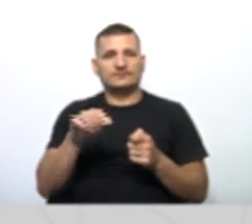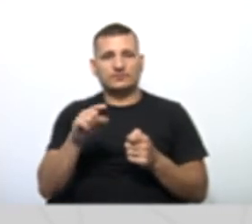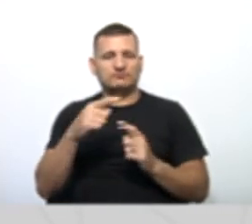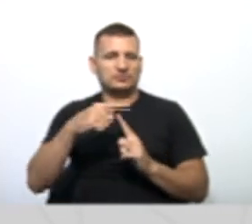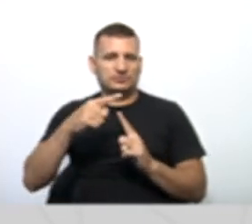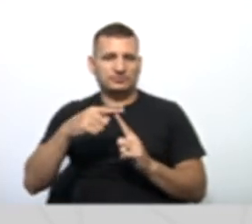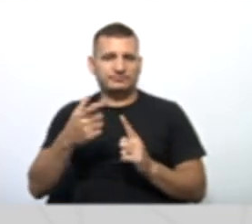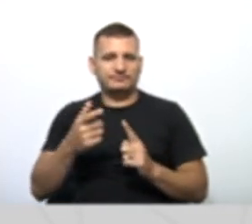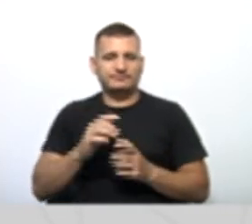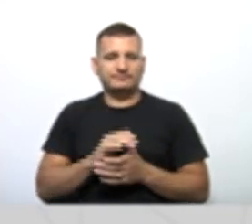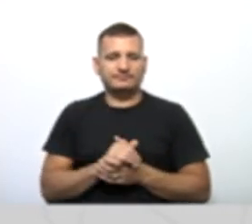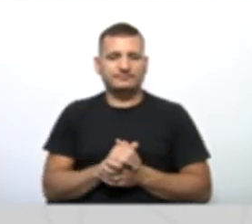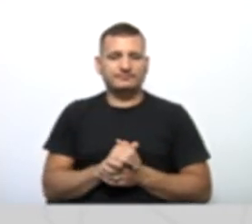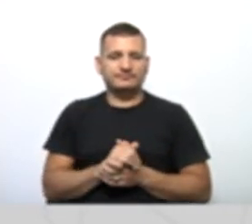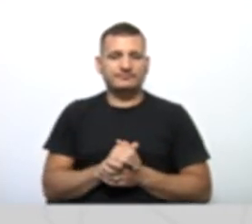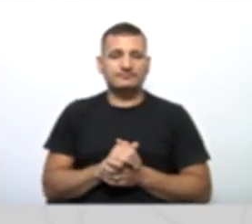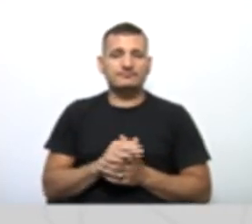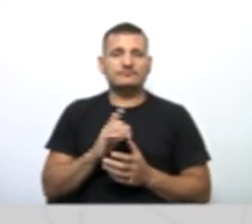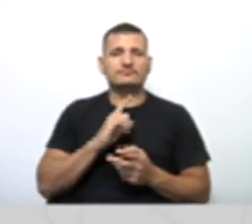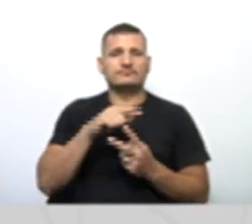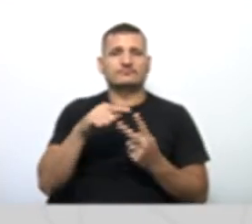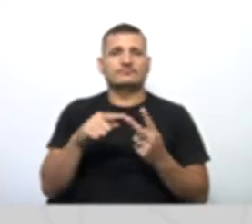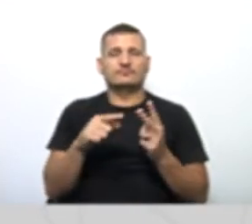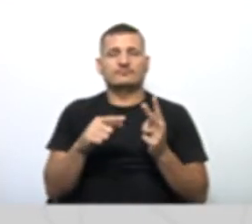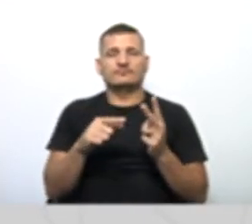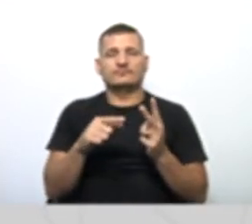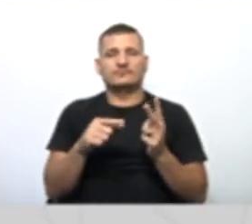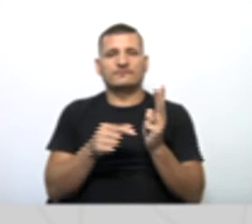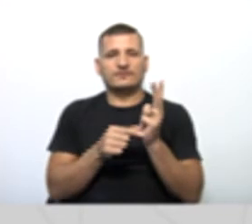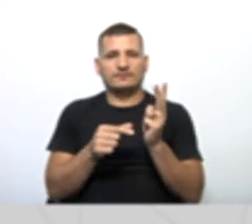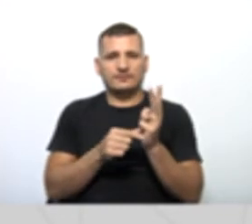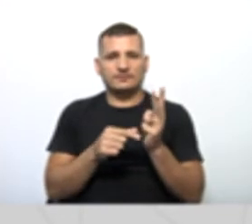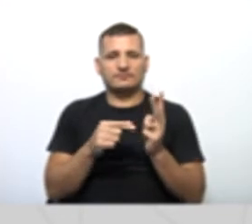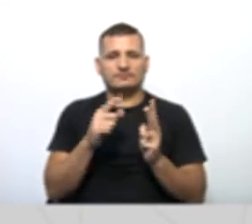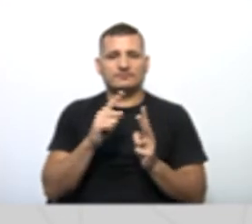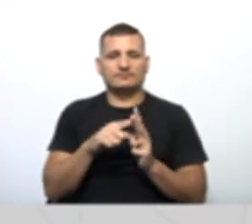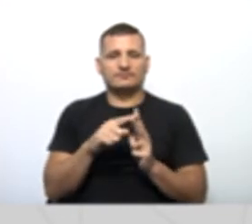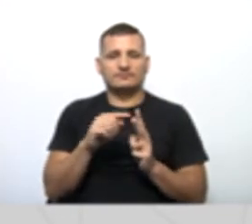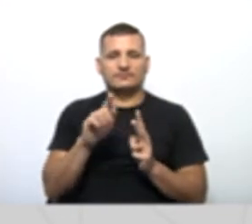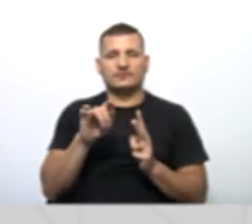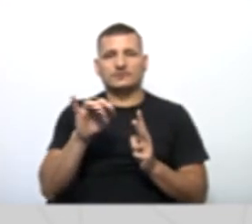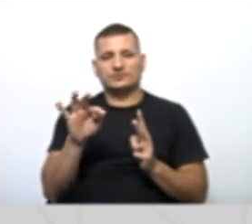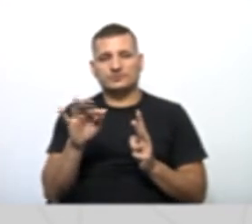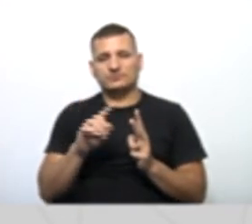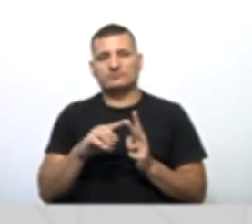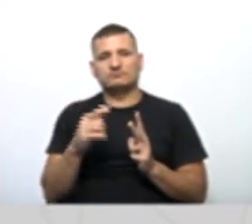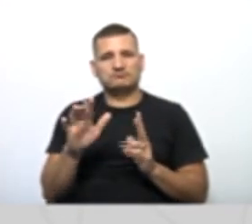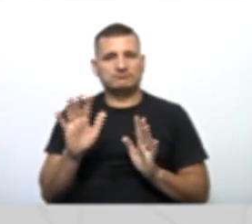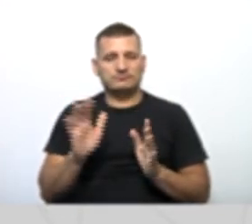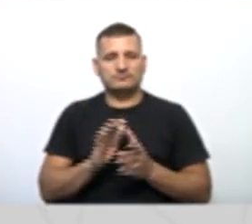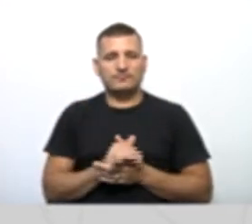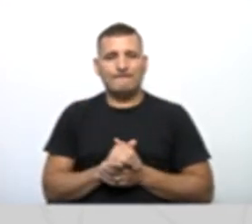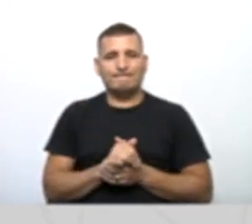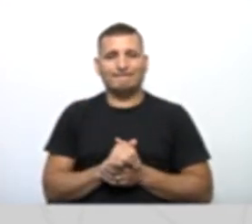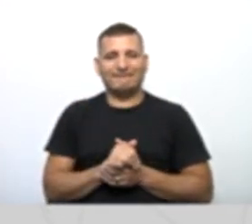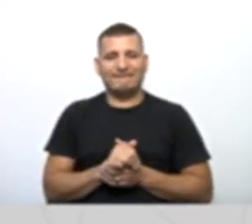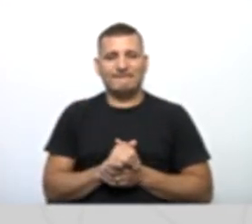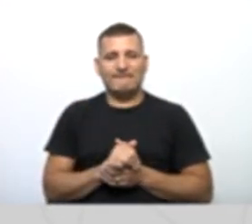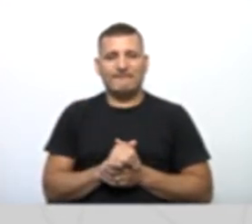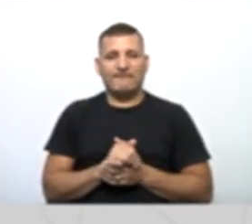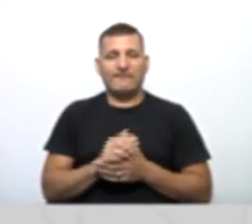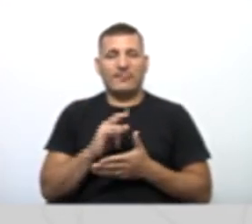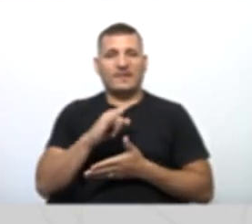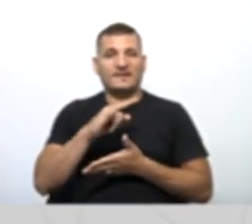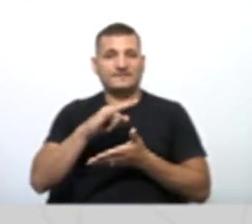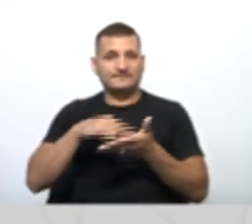Dois softwares, GitHub e Subversion, né, que trabalham com esse contexto. E a